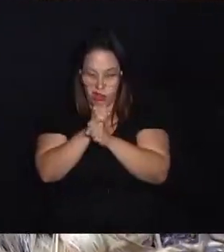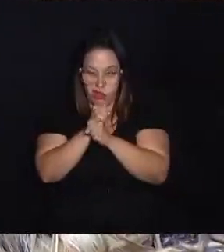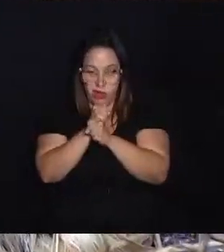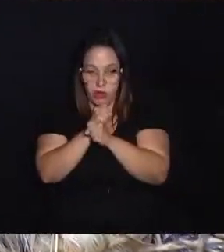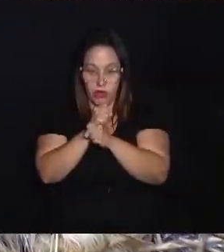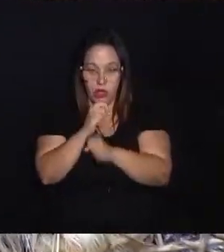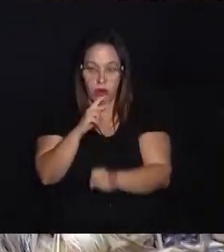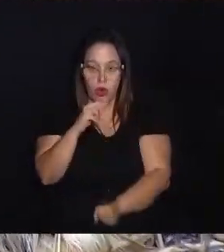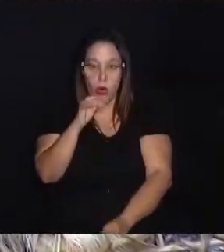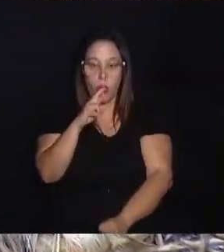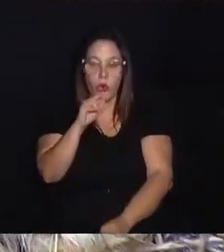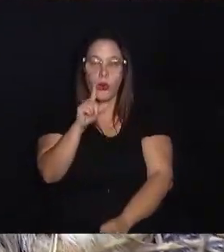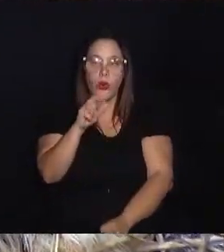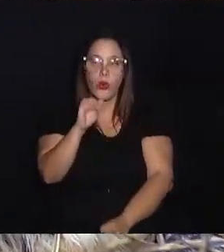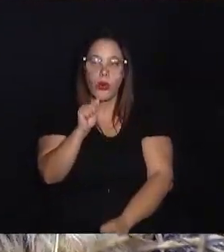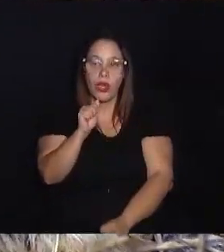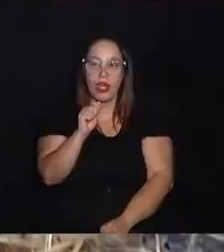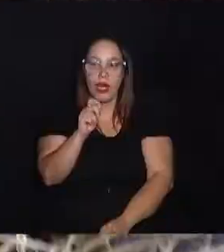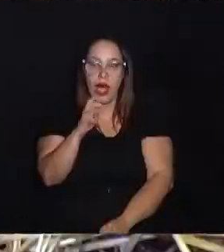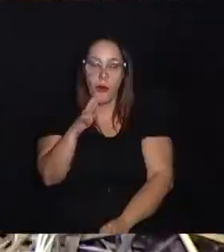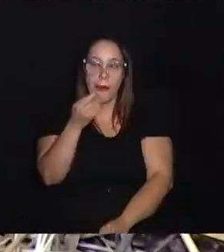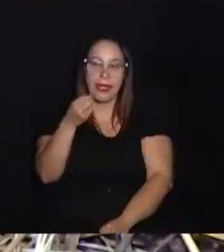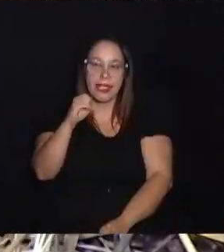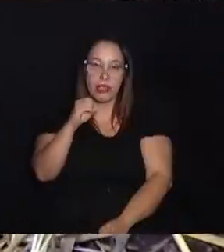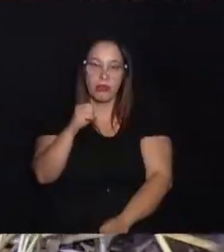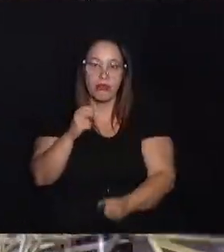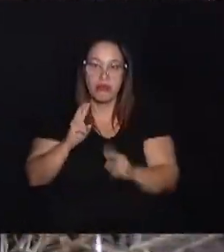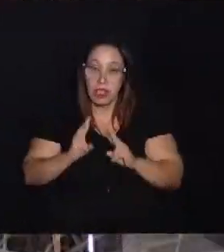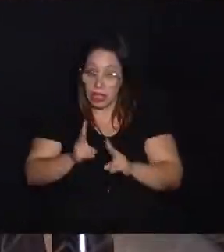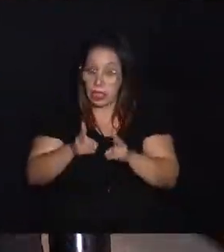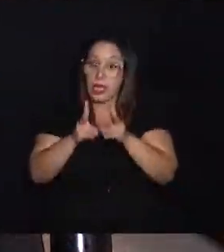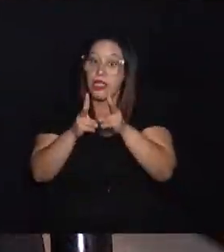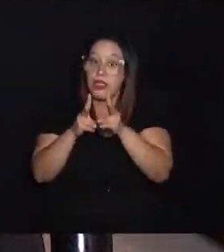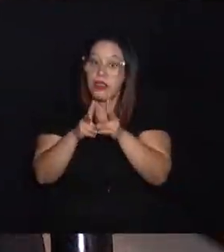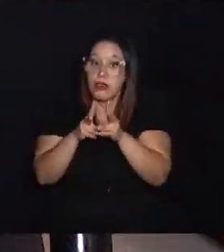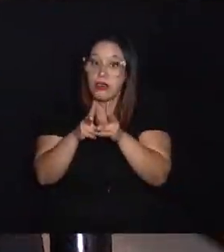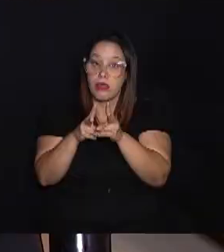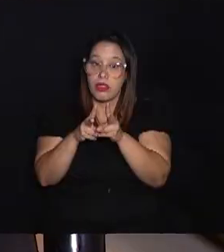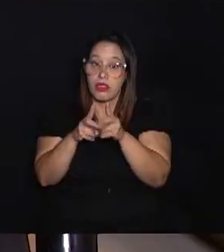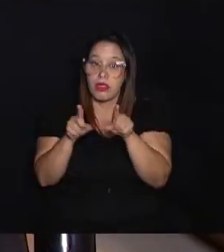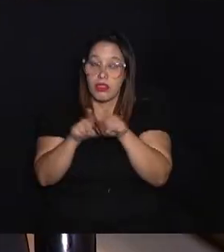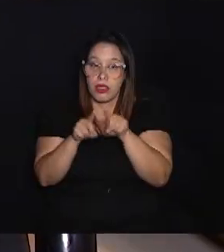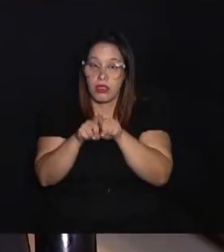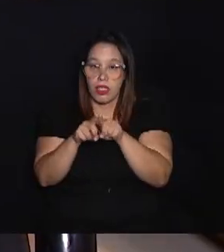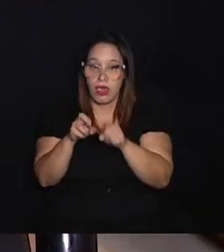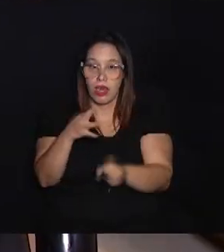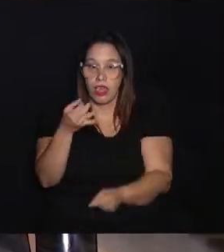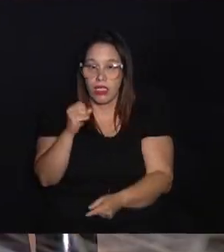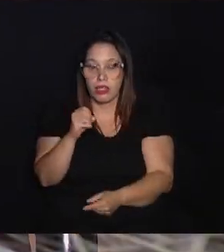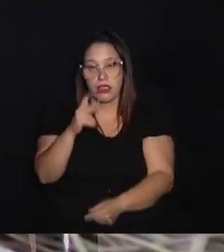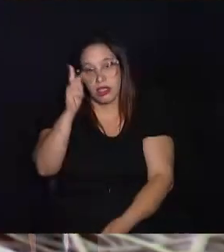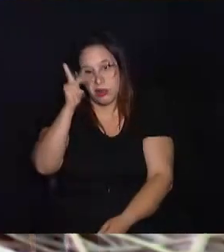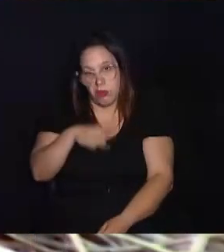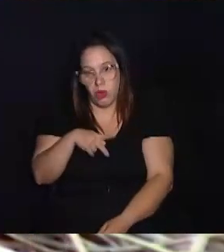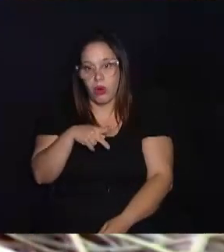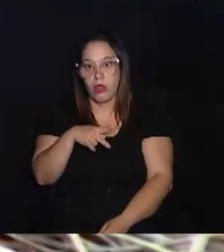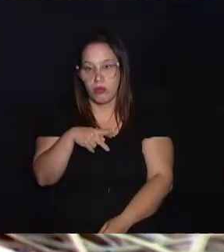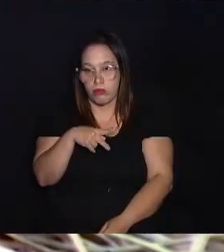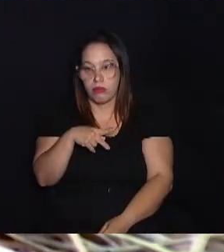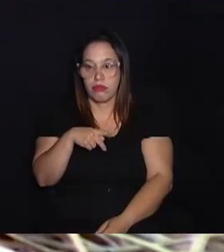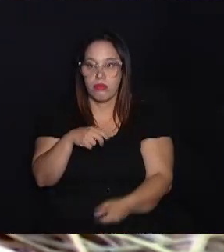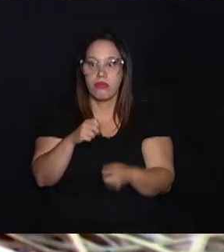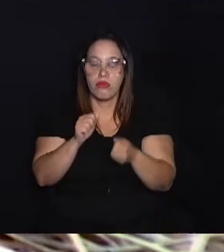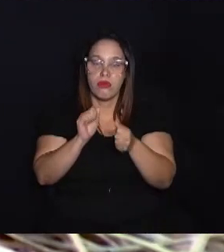almeirão, chicória, pode ser fornecido de forma constante, tá bem? A gente tem uma ração própria para coelhos também, que gera um auxílio